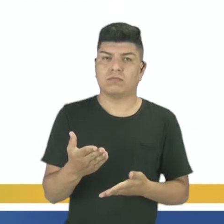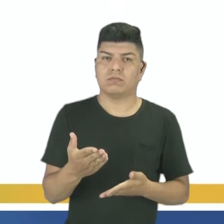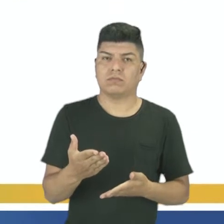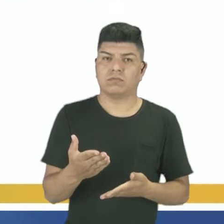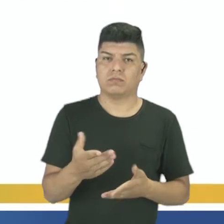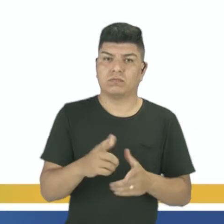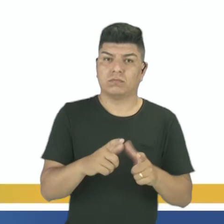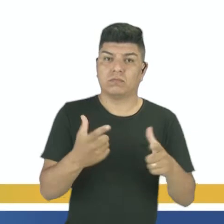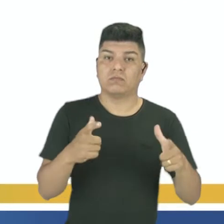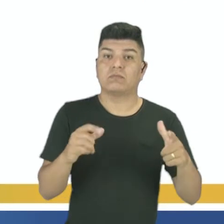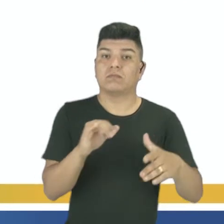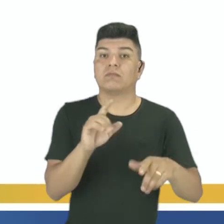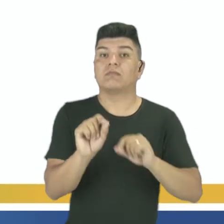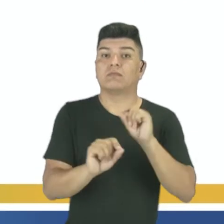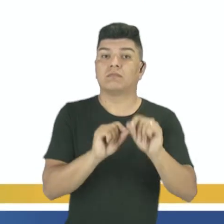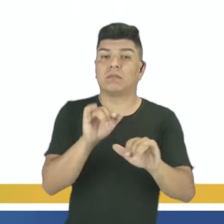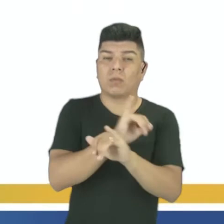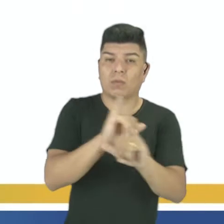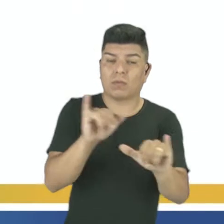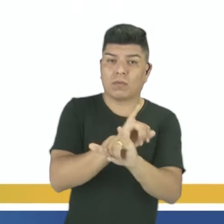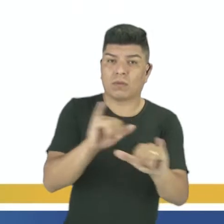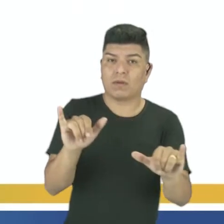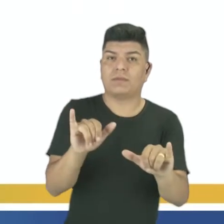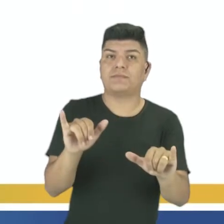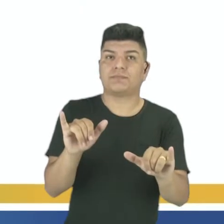escala industrial mensagens